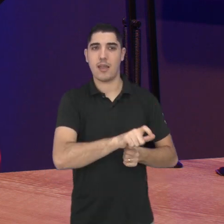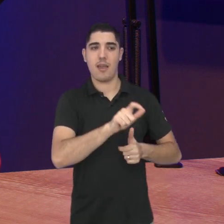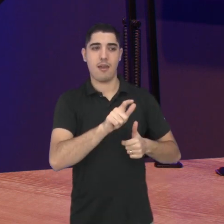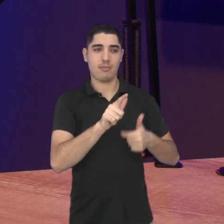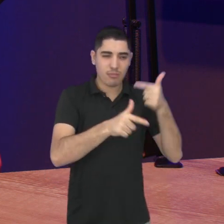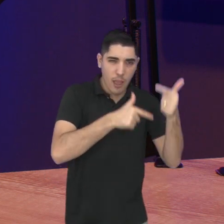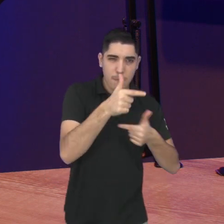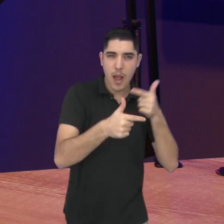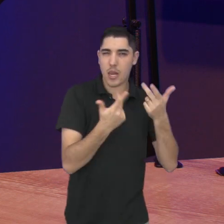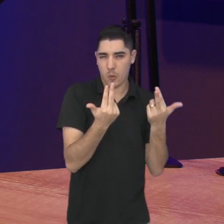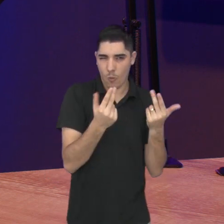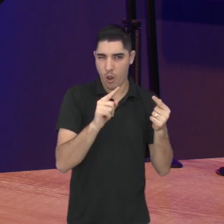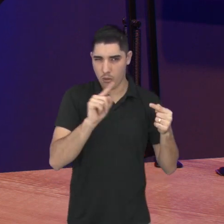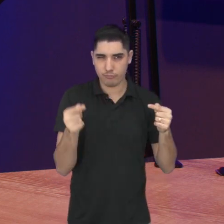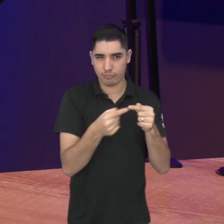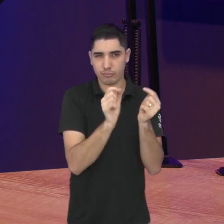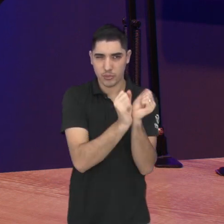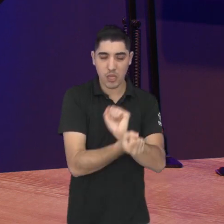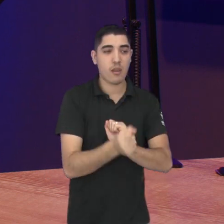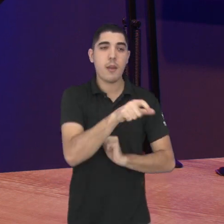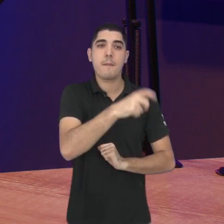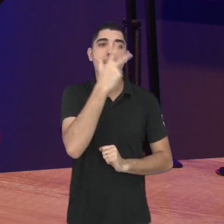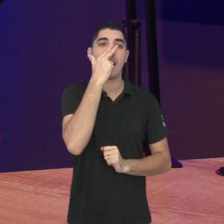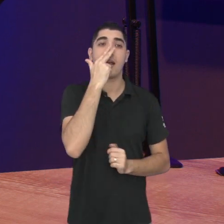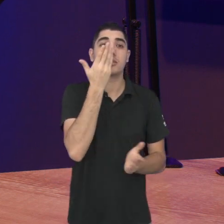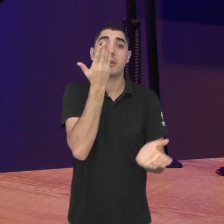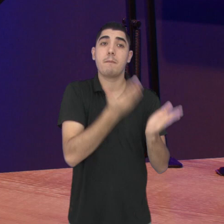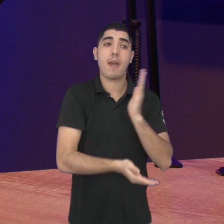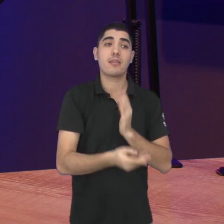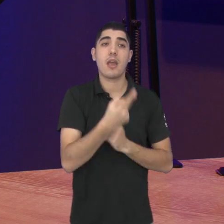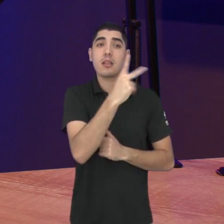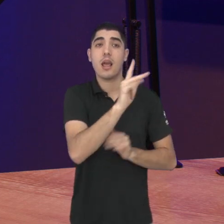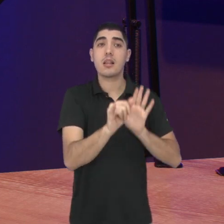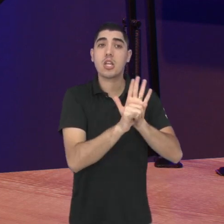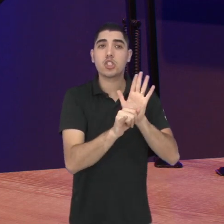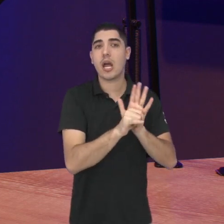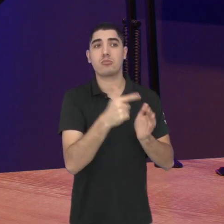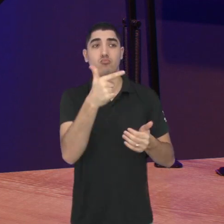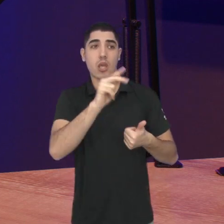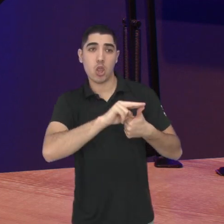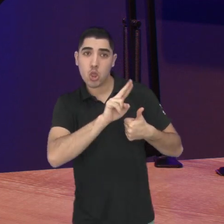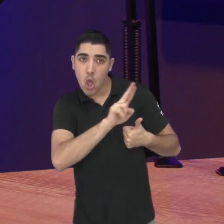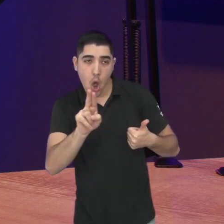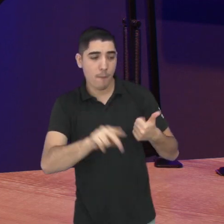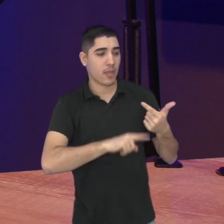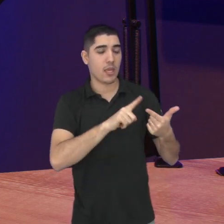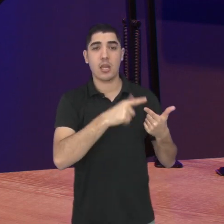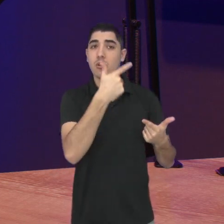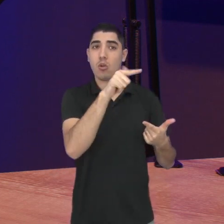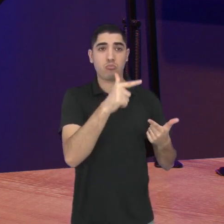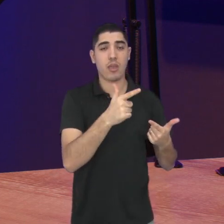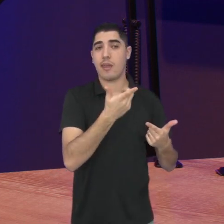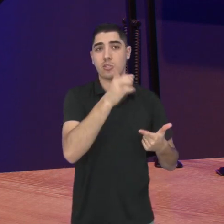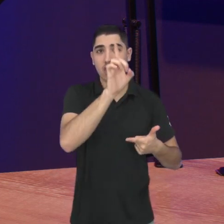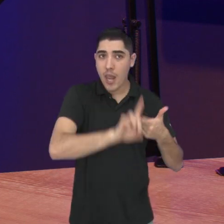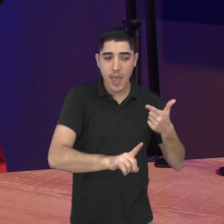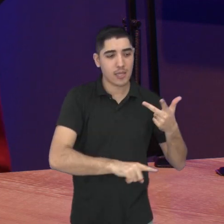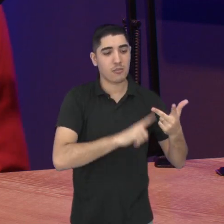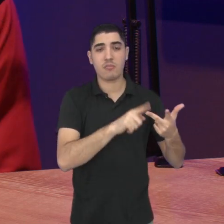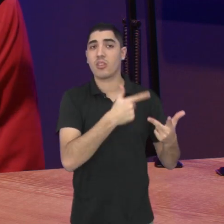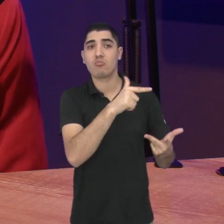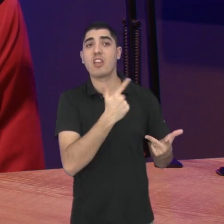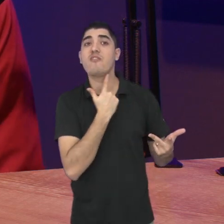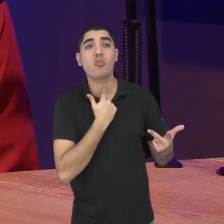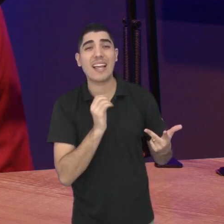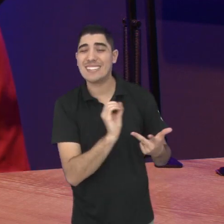esse tipo de trabalho escravo, ela perde a identidade dela, ela não tem mais nome, ela não tem direitos, ela não tem vontades, então tudo isso